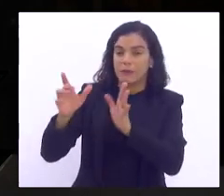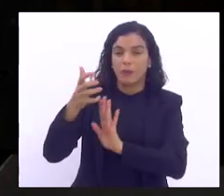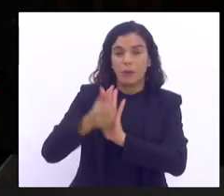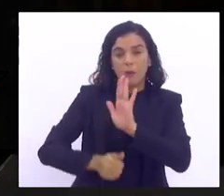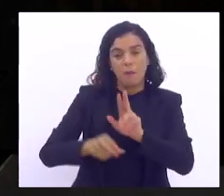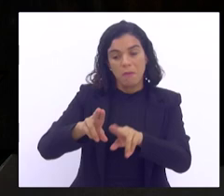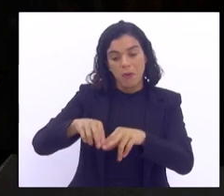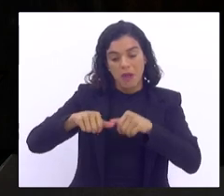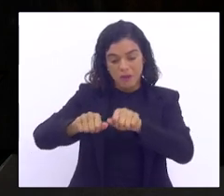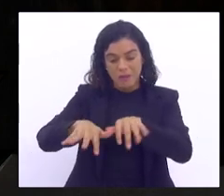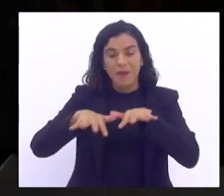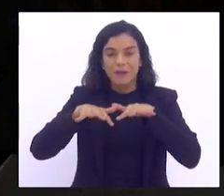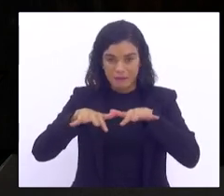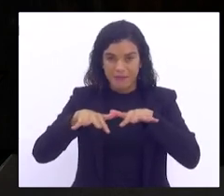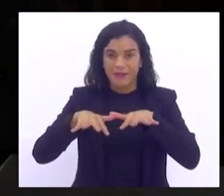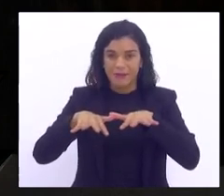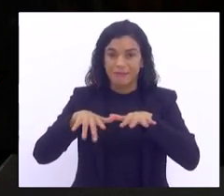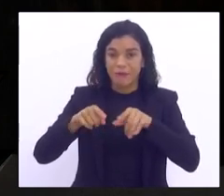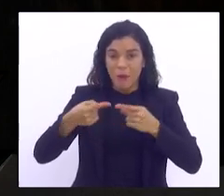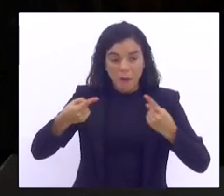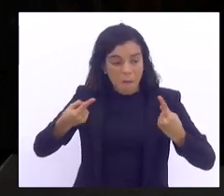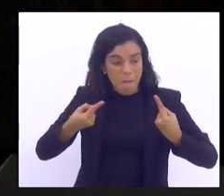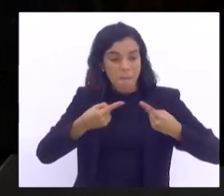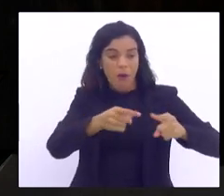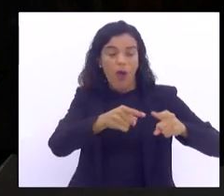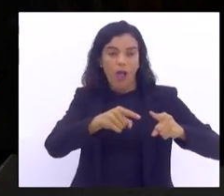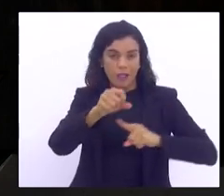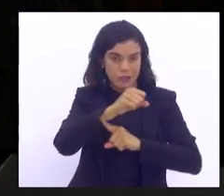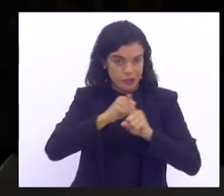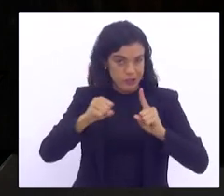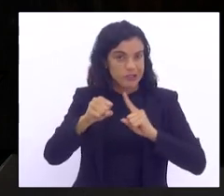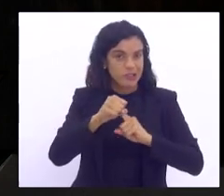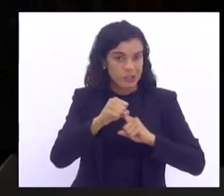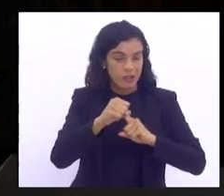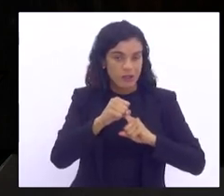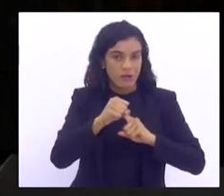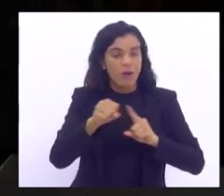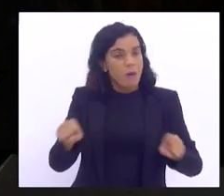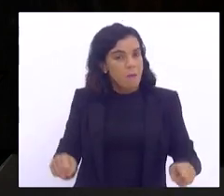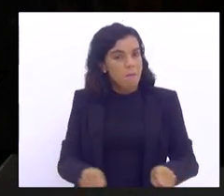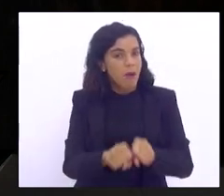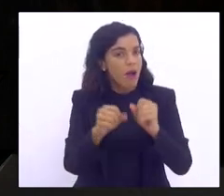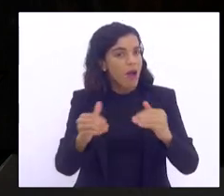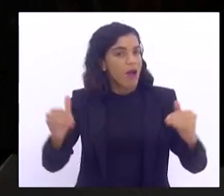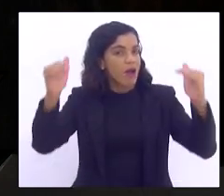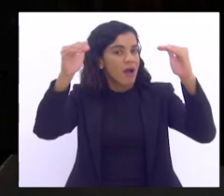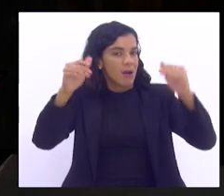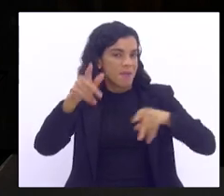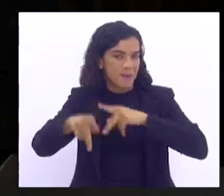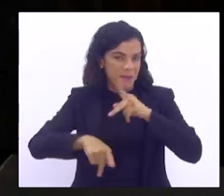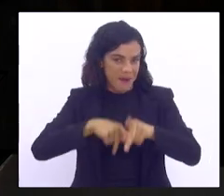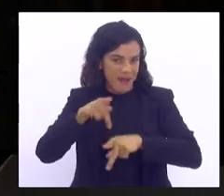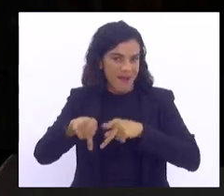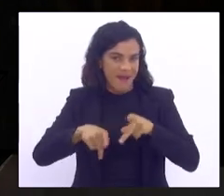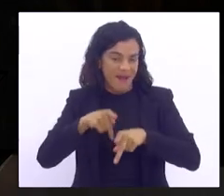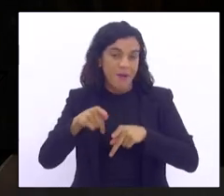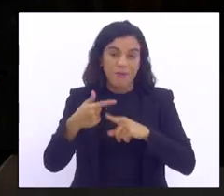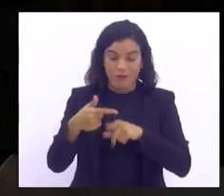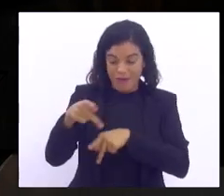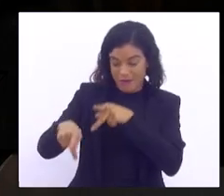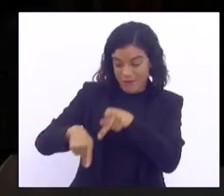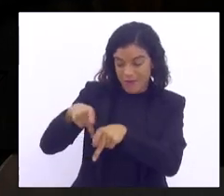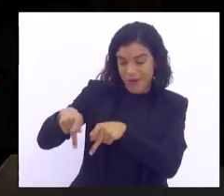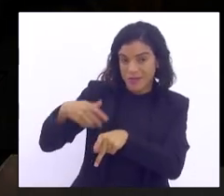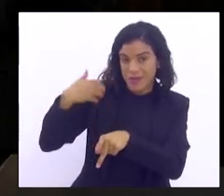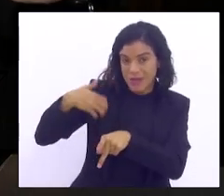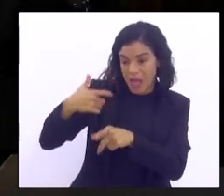parlamento, inclusive numa afronta terrível à própria sociedade, ferindo a soberania popular, porque a população